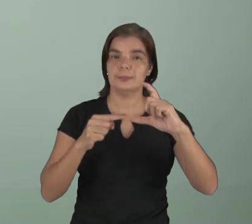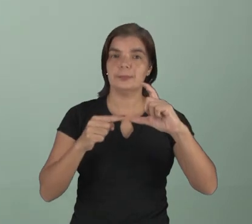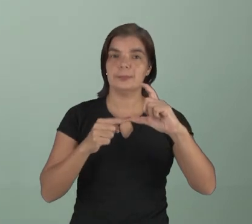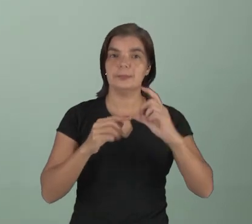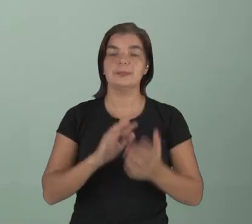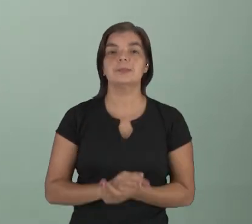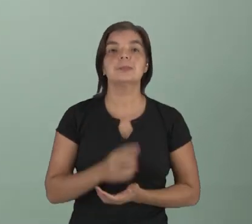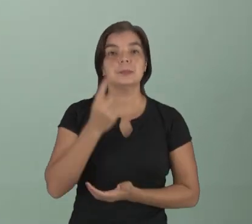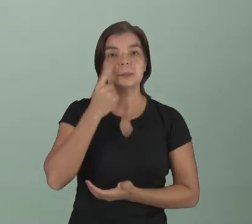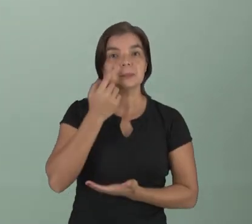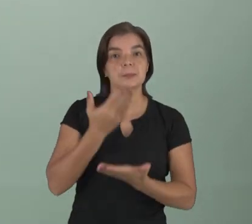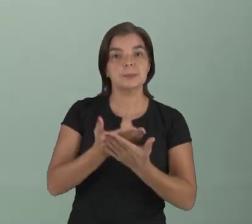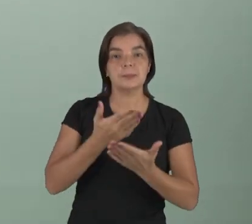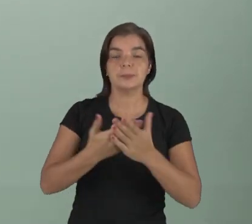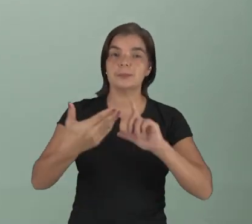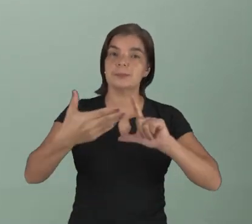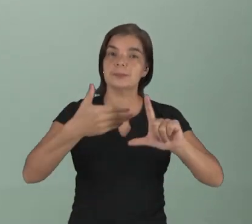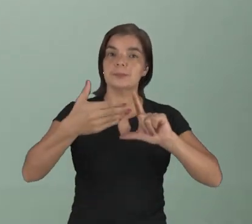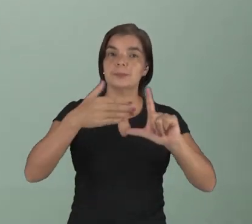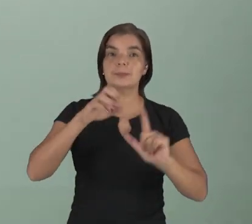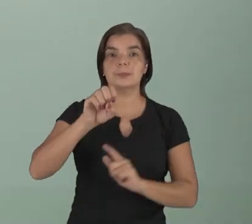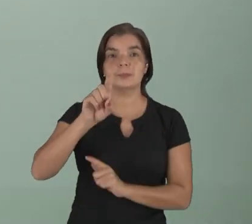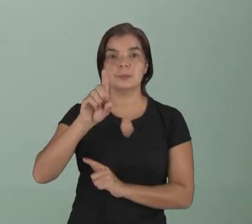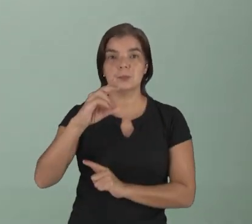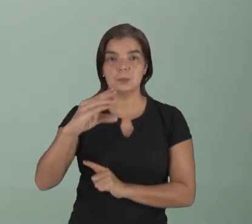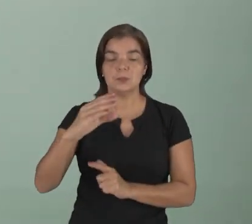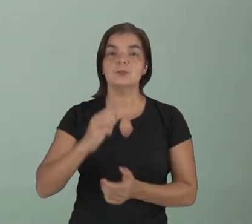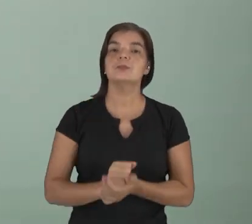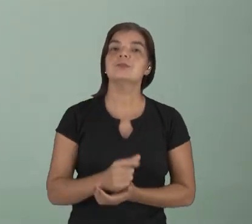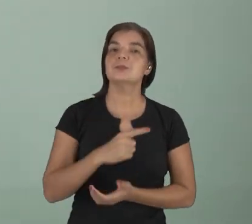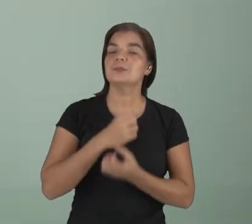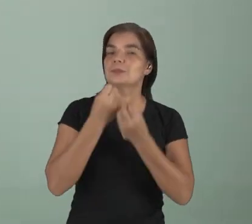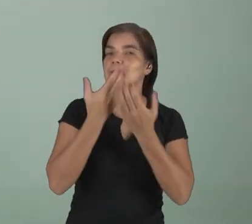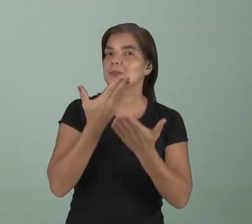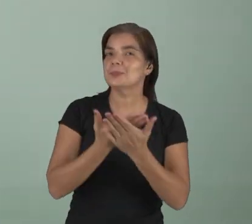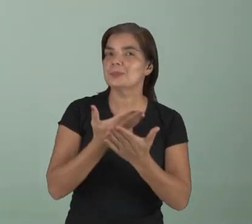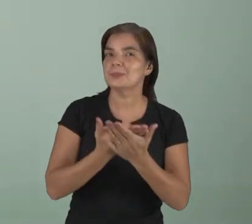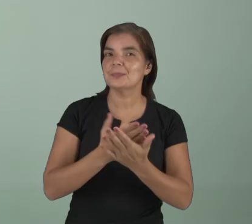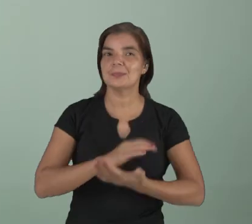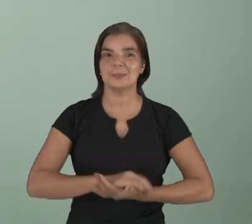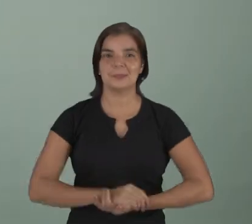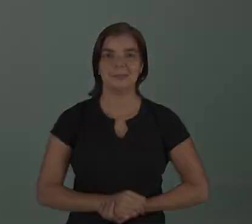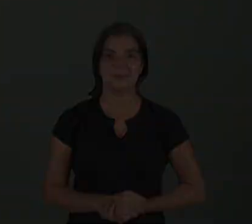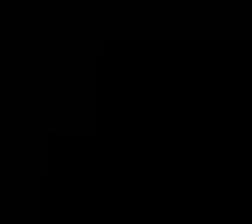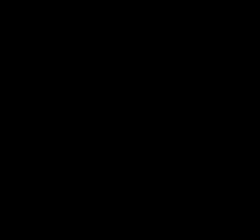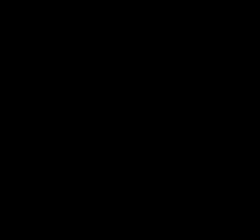Para rever essa aula, acesse a plataforma Eduque e tenha uma boa aula.